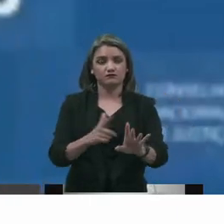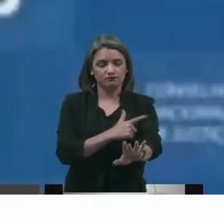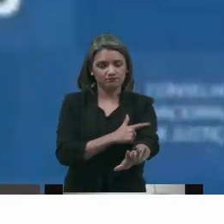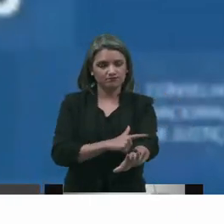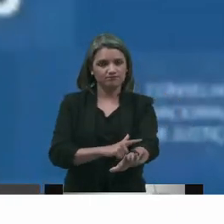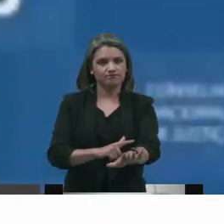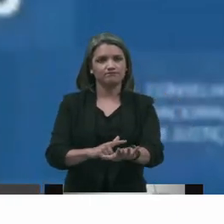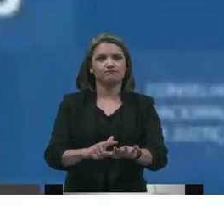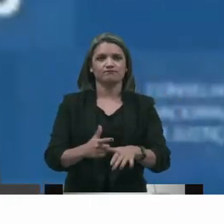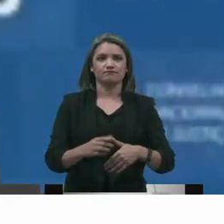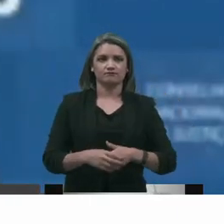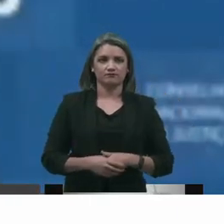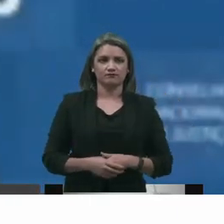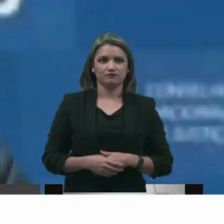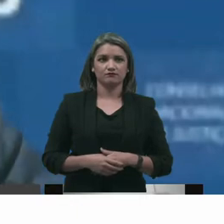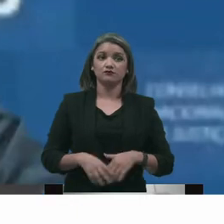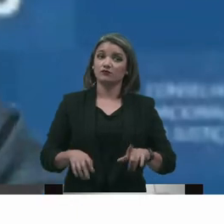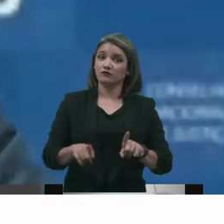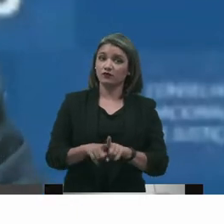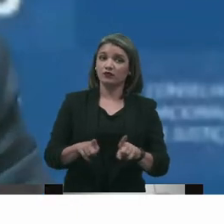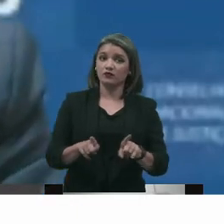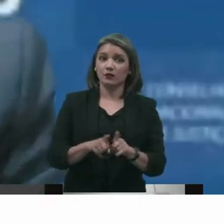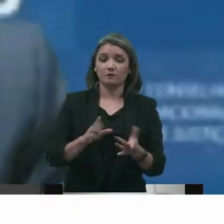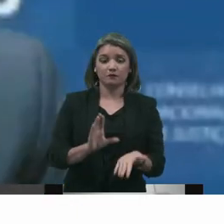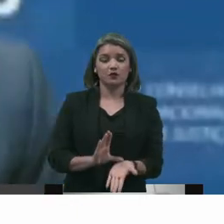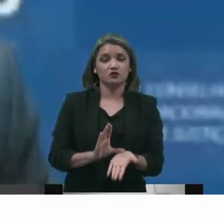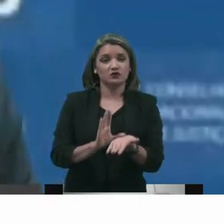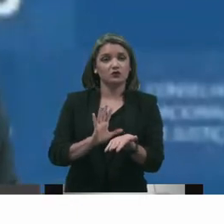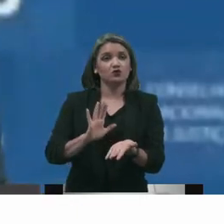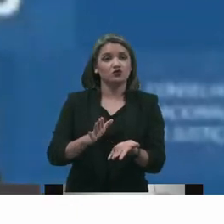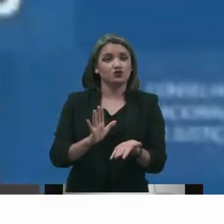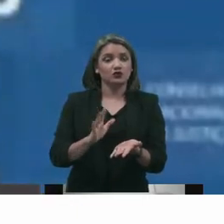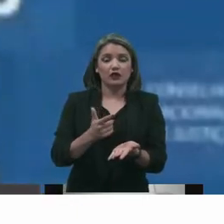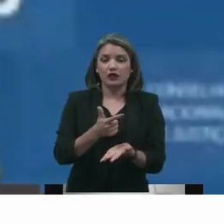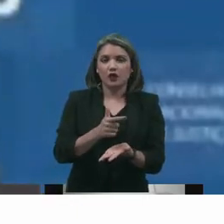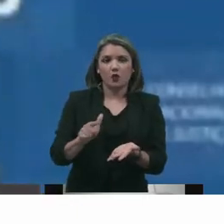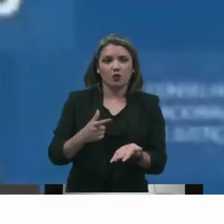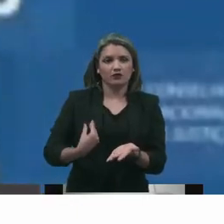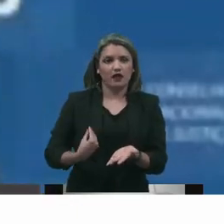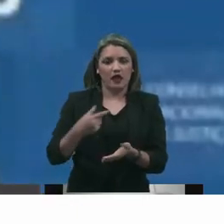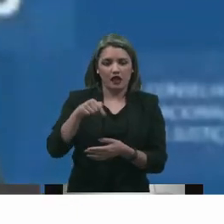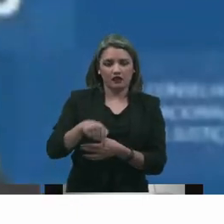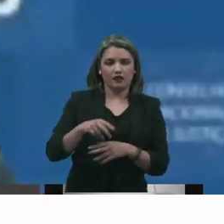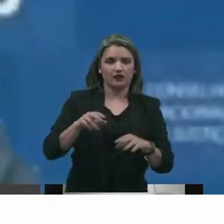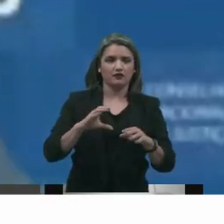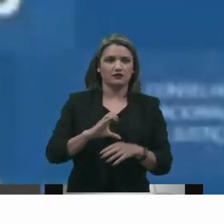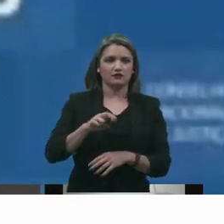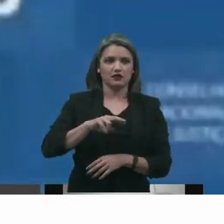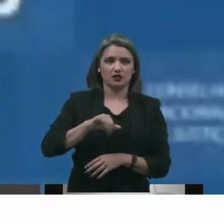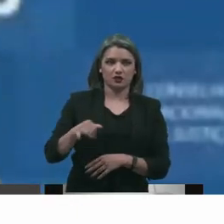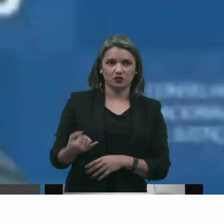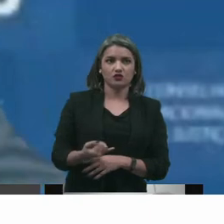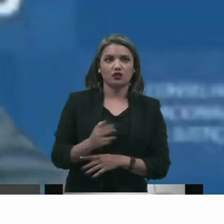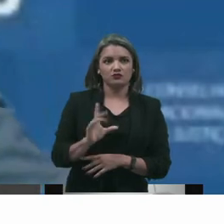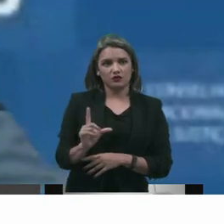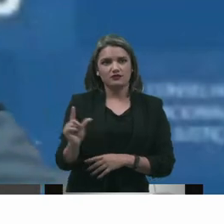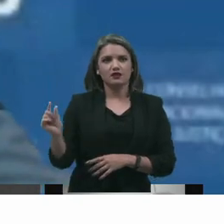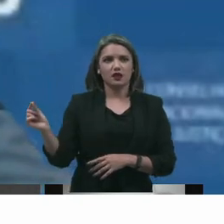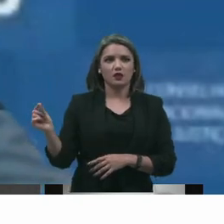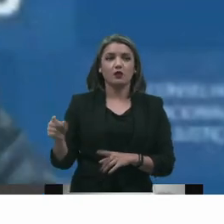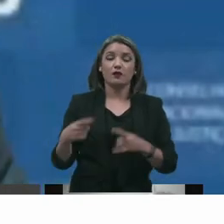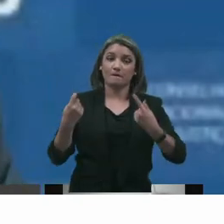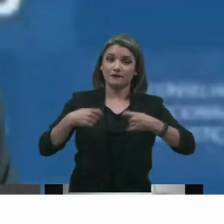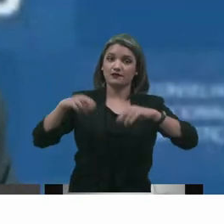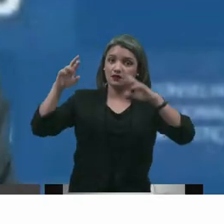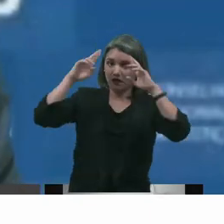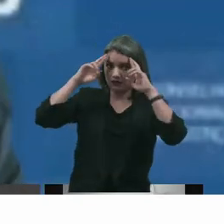humanidade, inclusive aqueles que não mais se encontram nesse conselho e que deveriam ser também